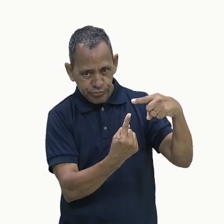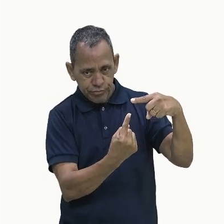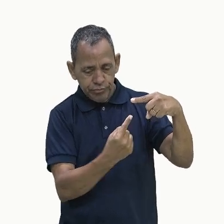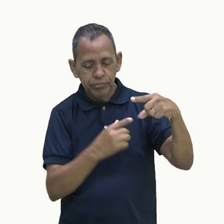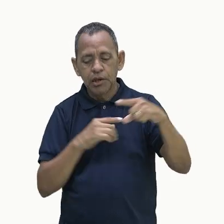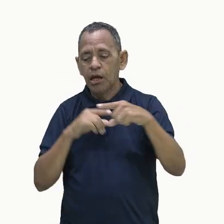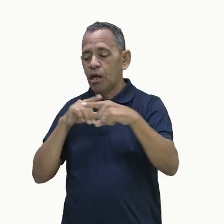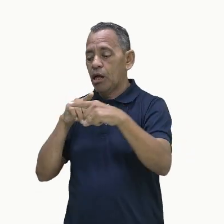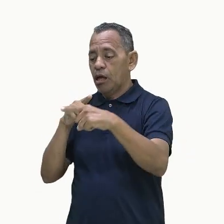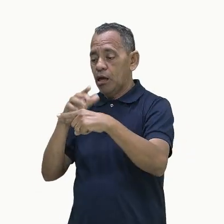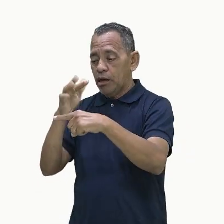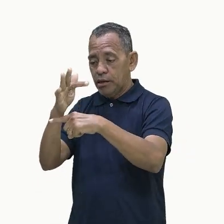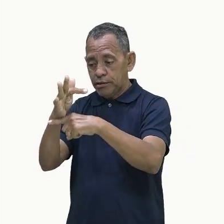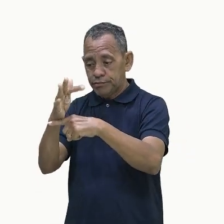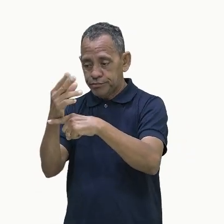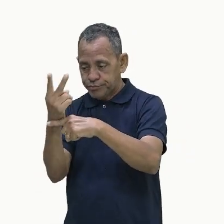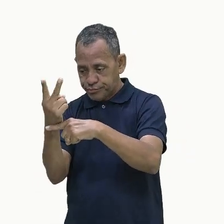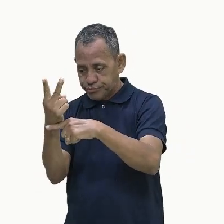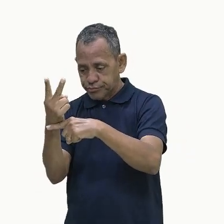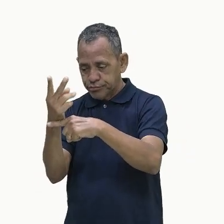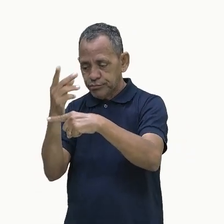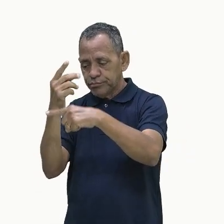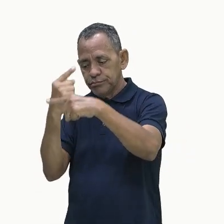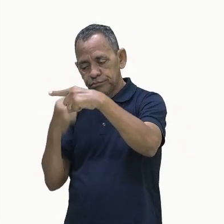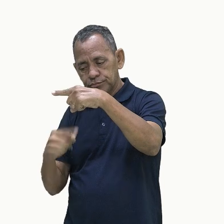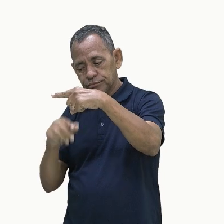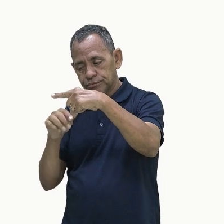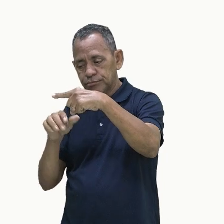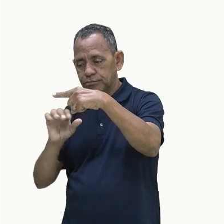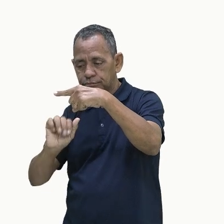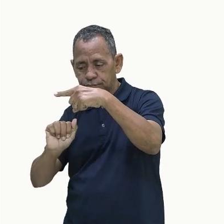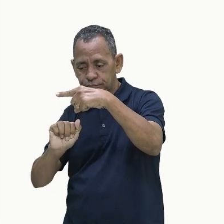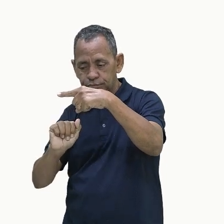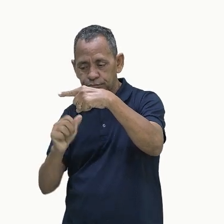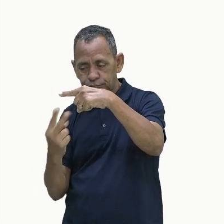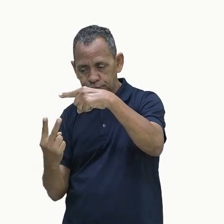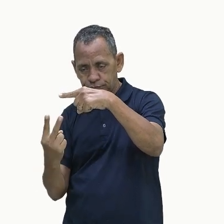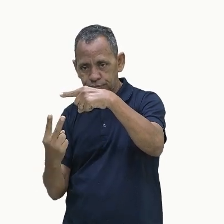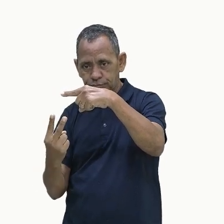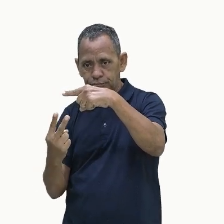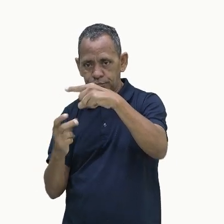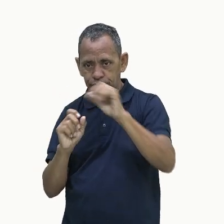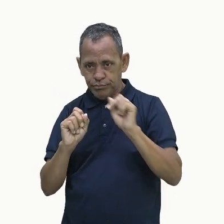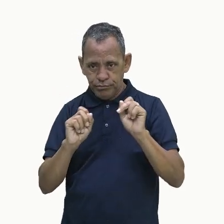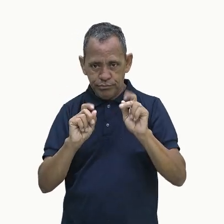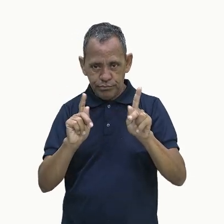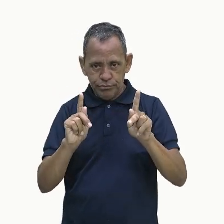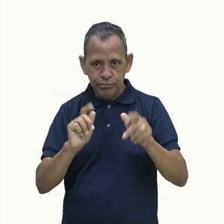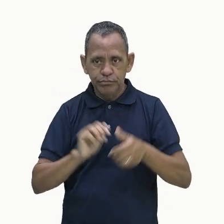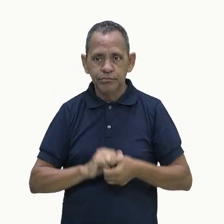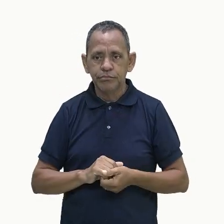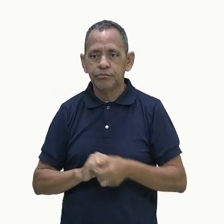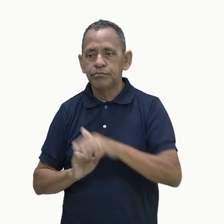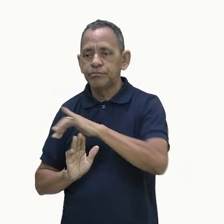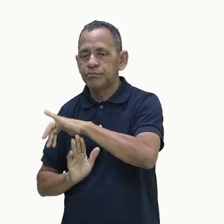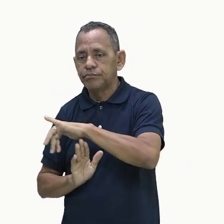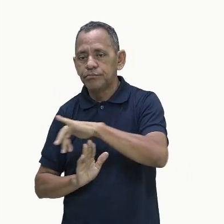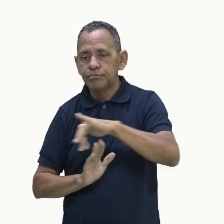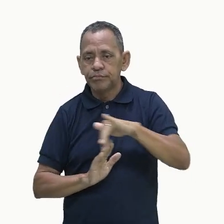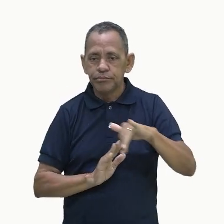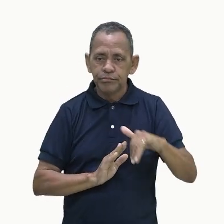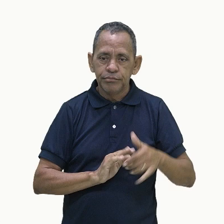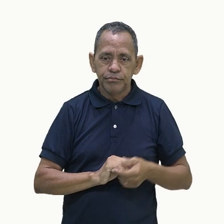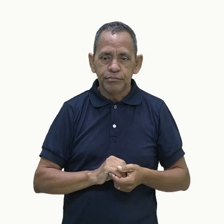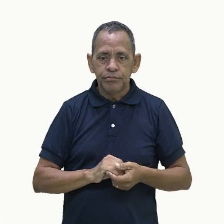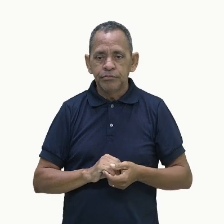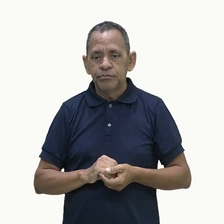como F2 está para área 2. Muito bem. E agora nós